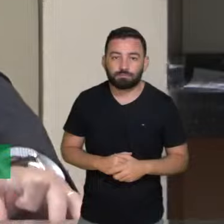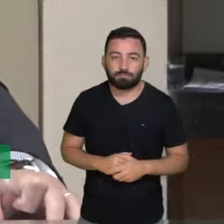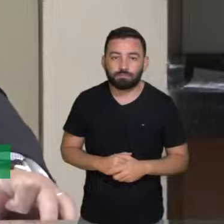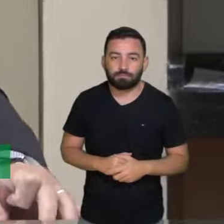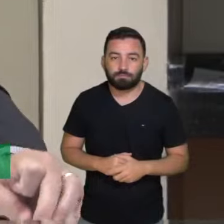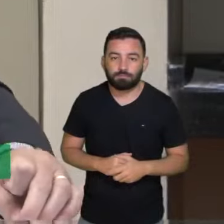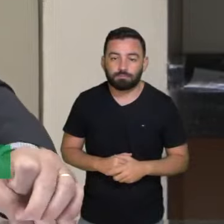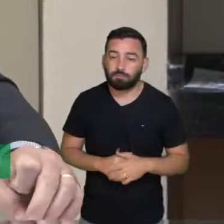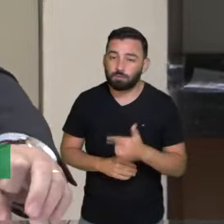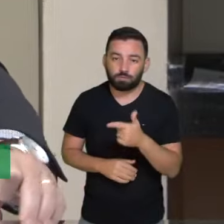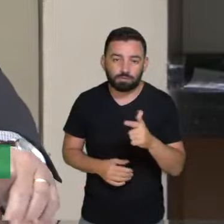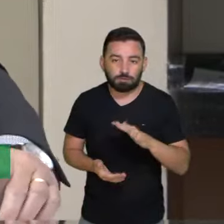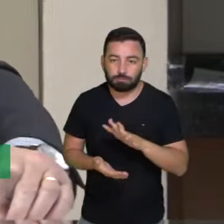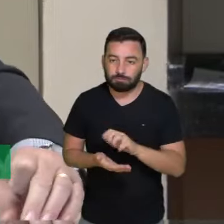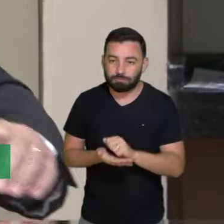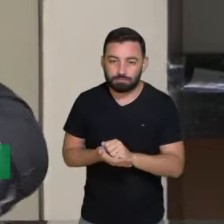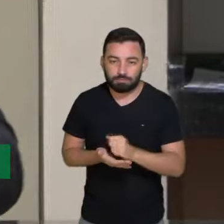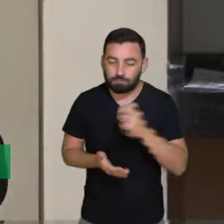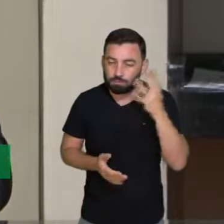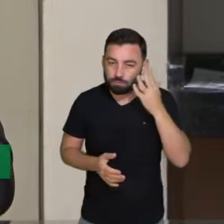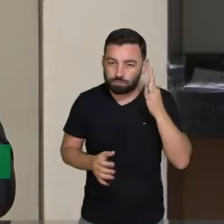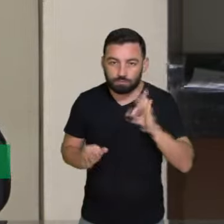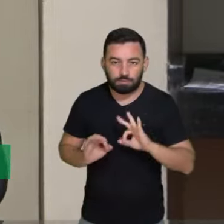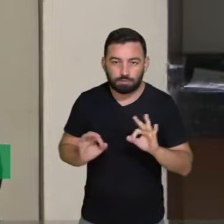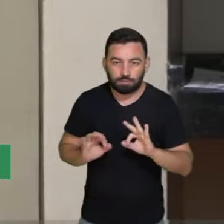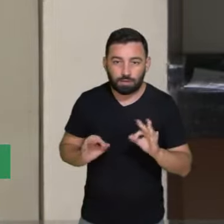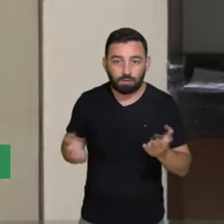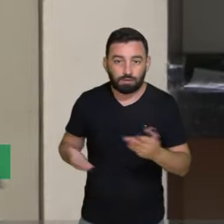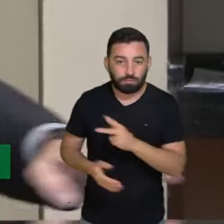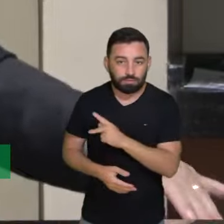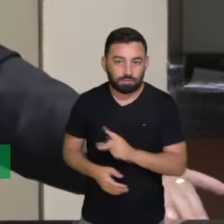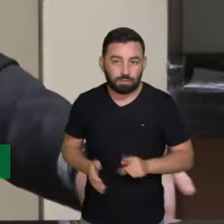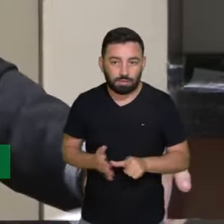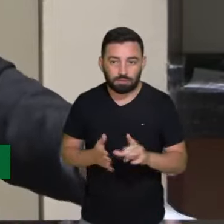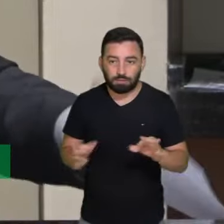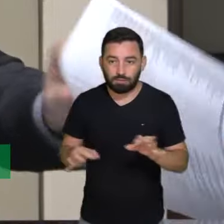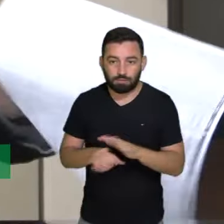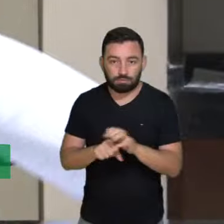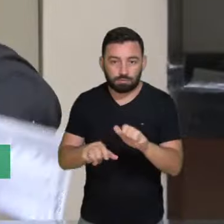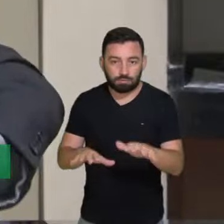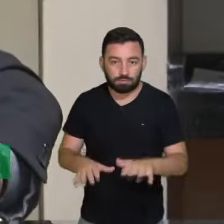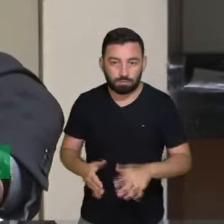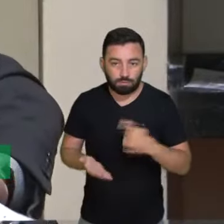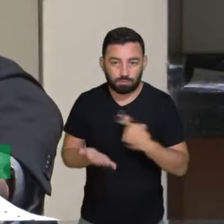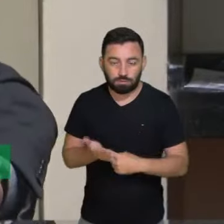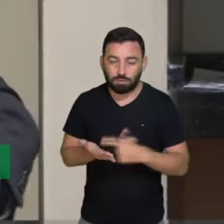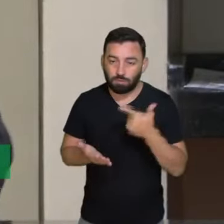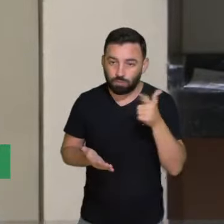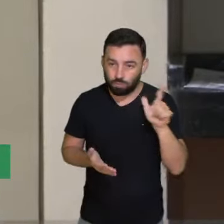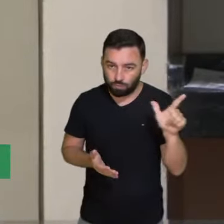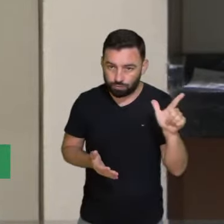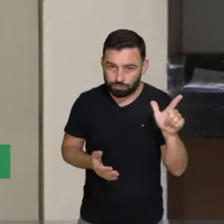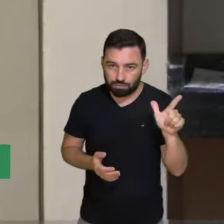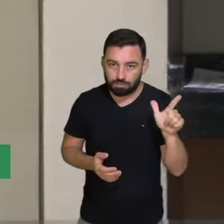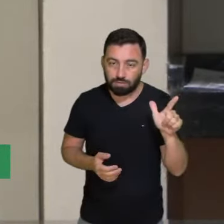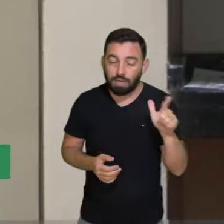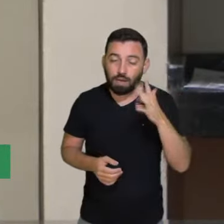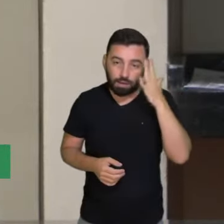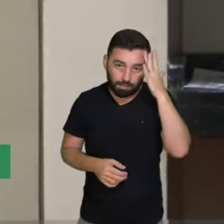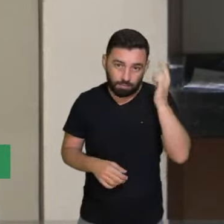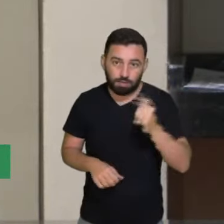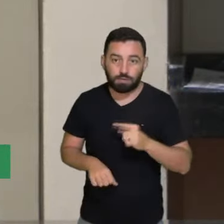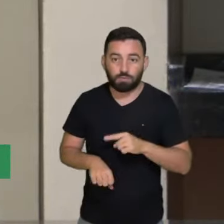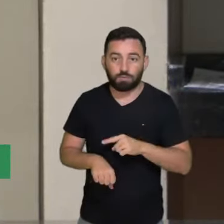Não havendo mais oradores inscritos em explicações pessoais, esta presidência, antes de encerrar a presente sessão, convoca outra sessão ordinária para amanhã,